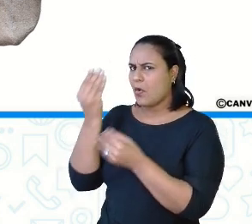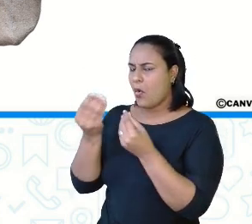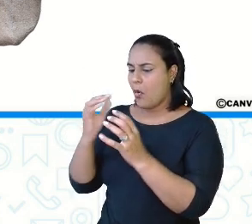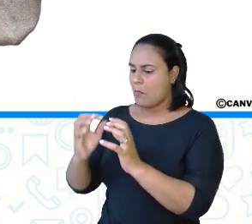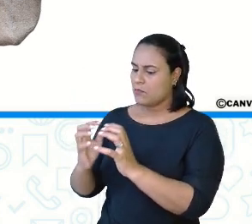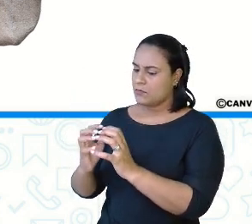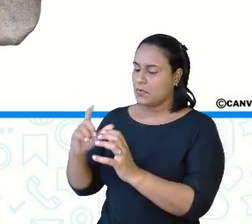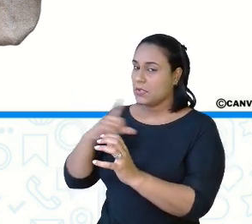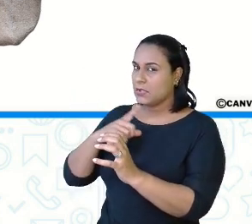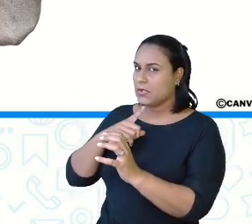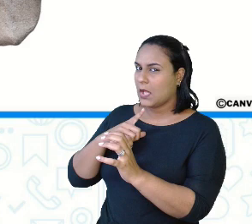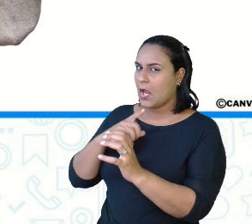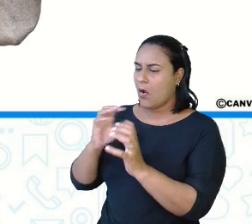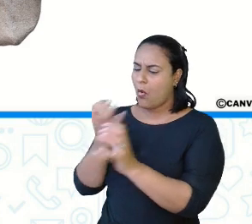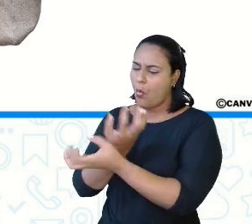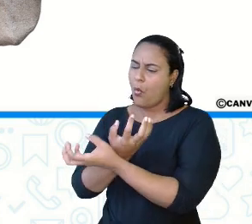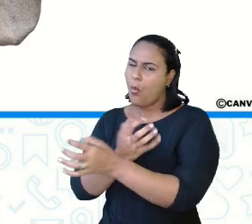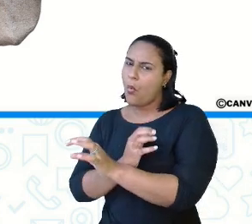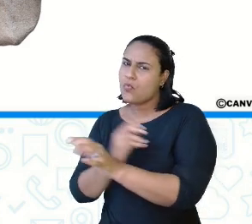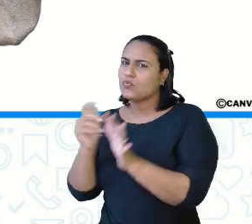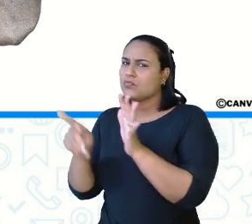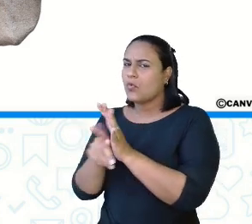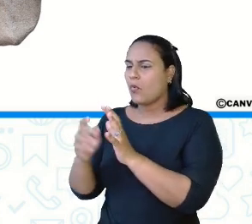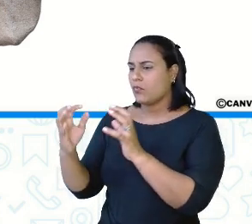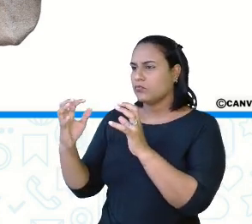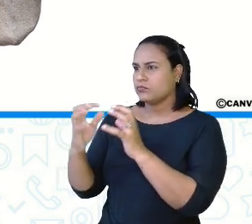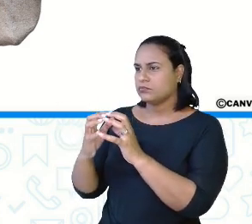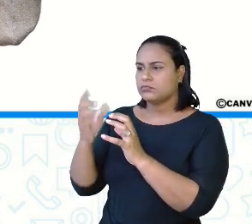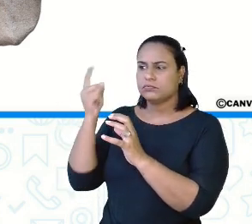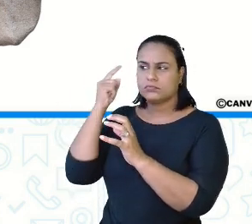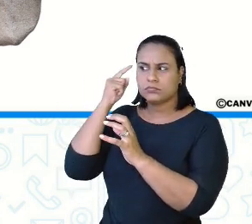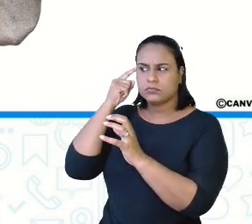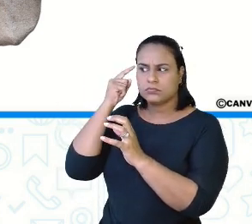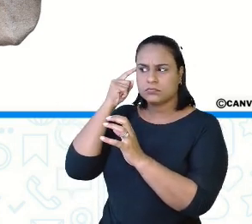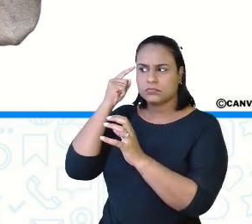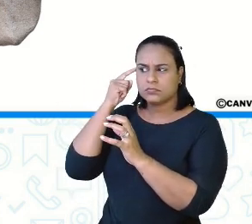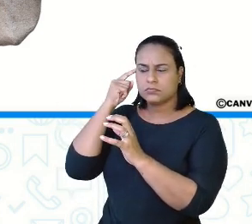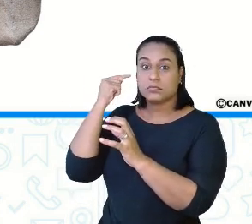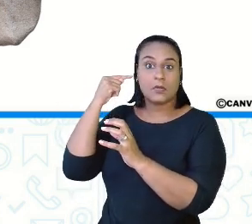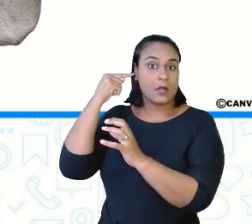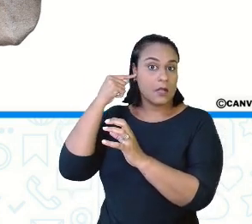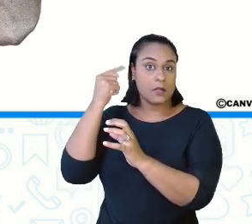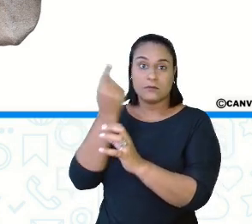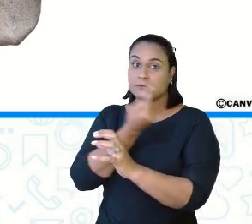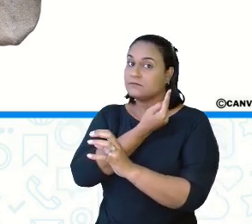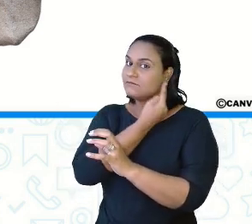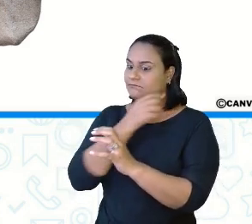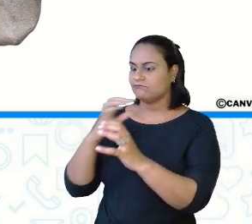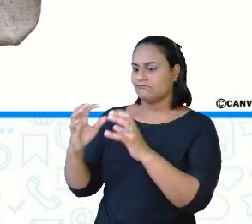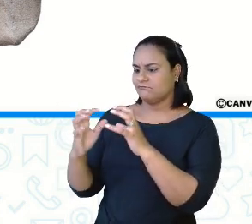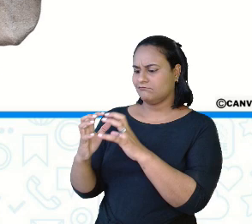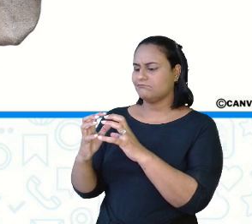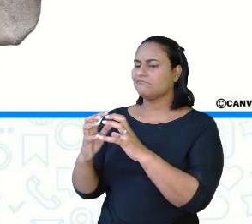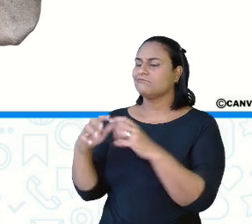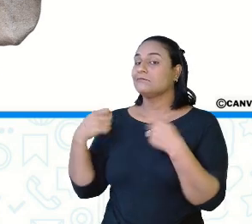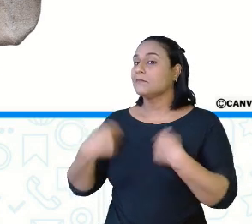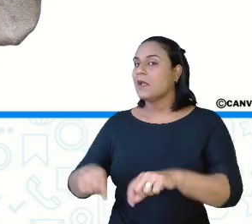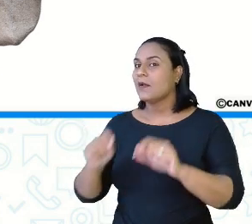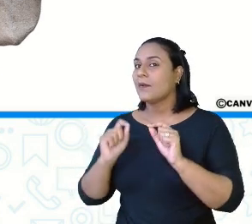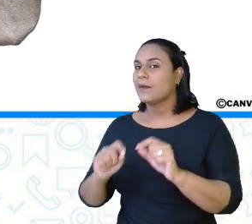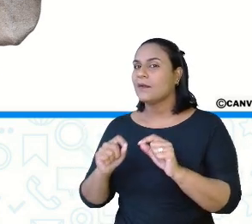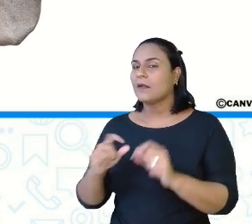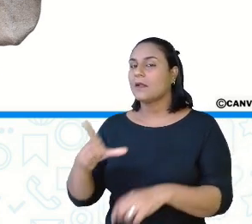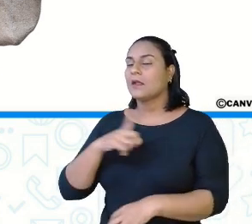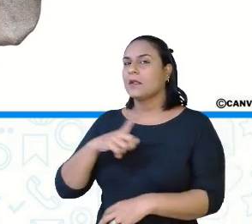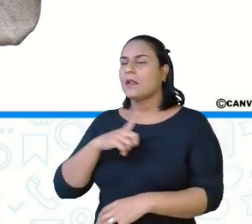temos pequenos ossos aqui, ó, dentro dos nossos ouvidos. Então, é preciso